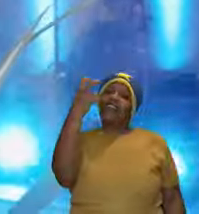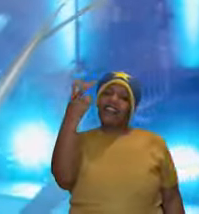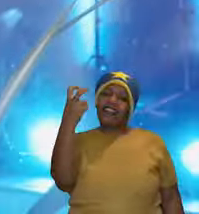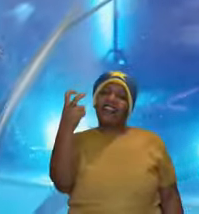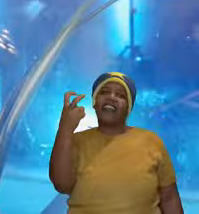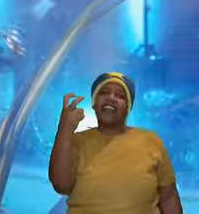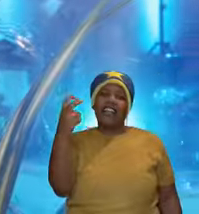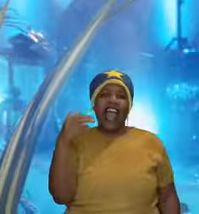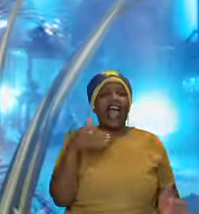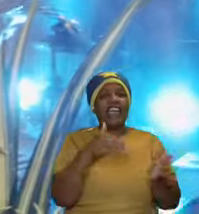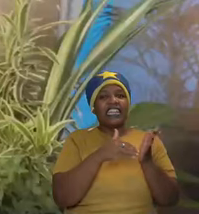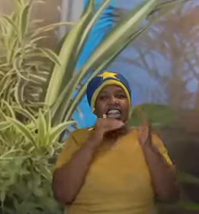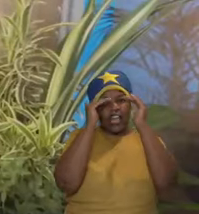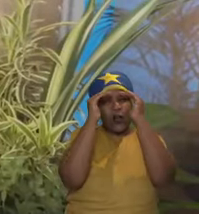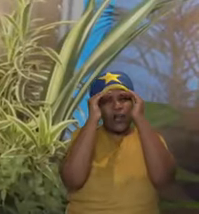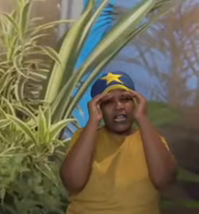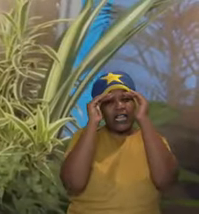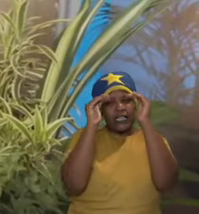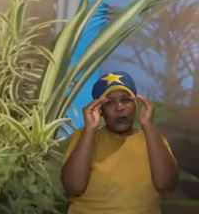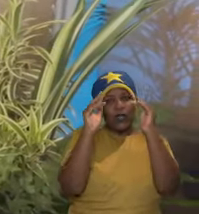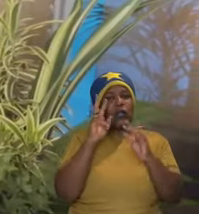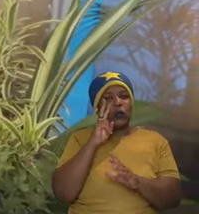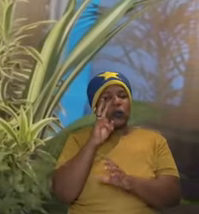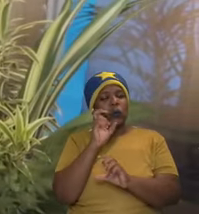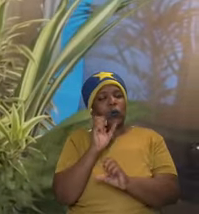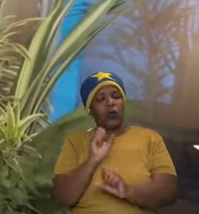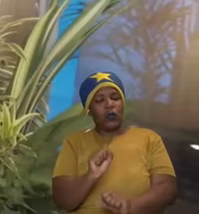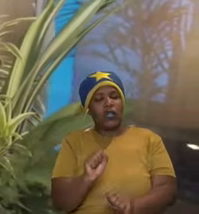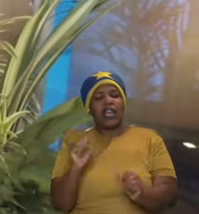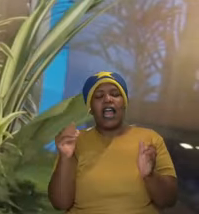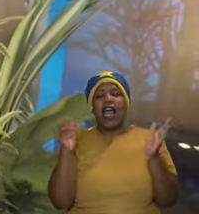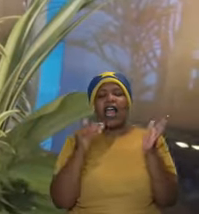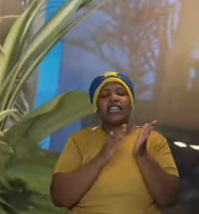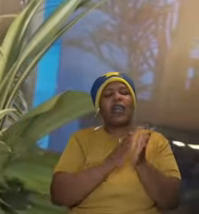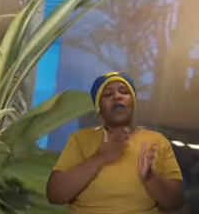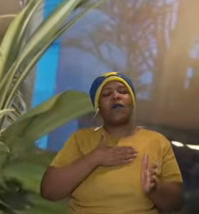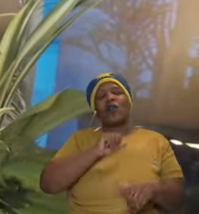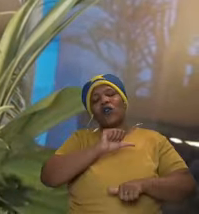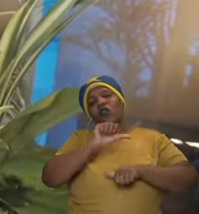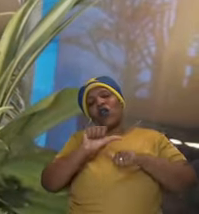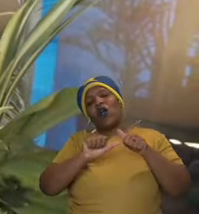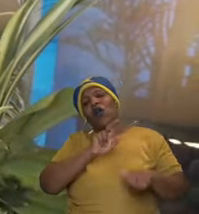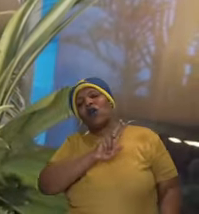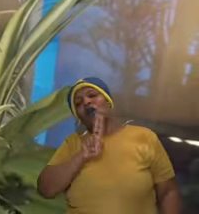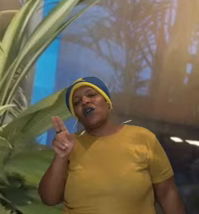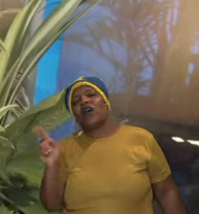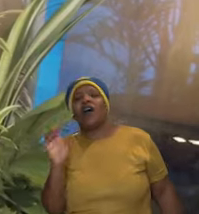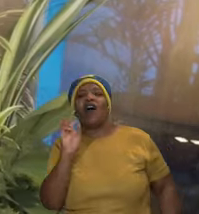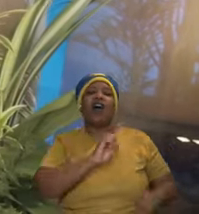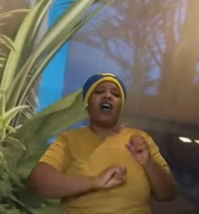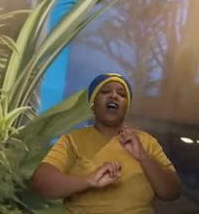Até o respeito dos homens, a seu poder. Mudou até Valeu, meu nome. Amigo.